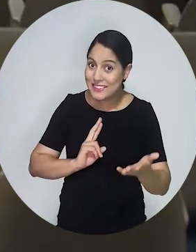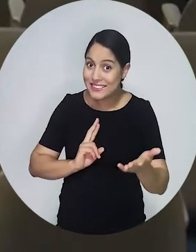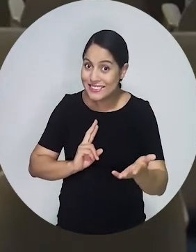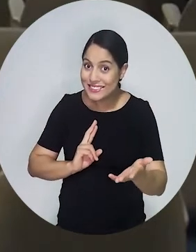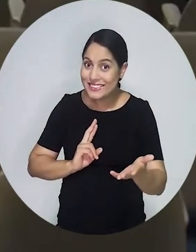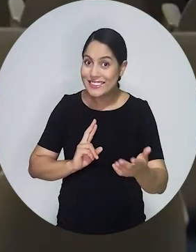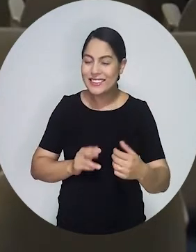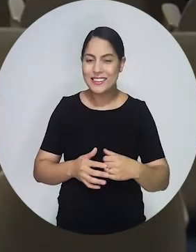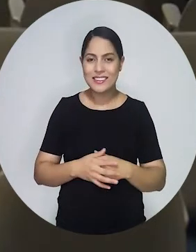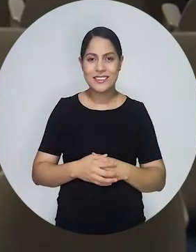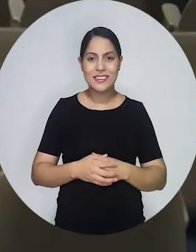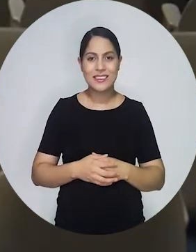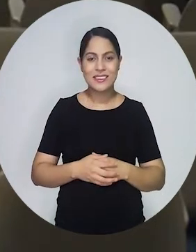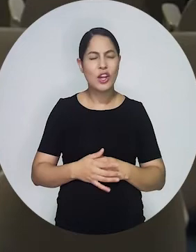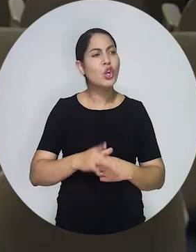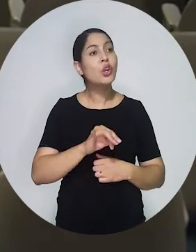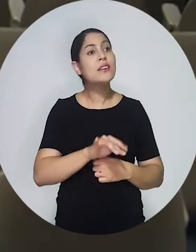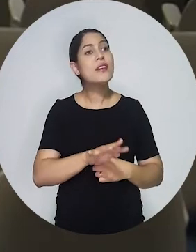Responde.